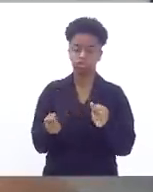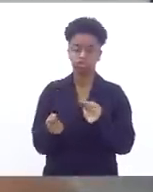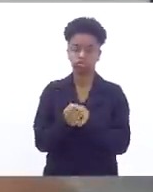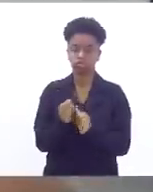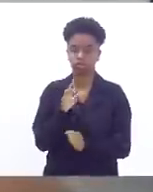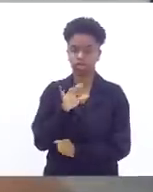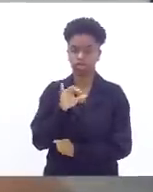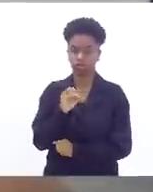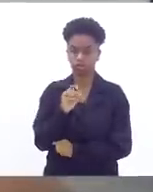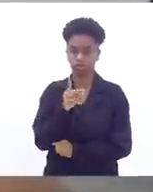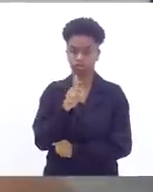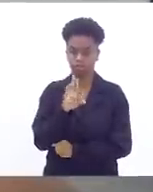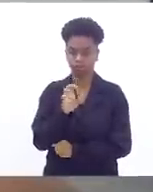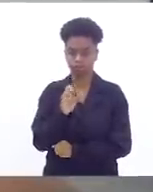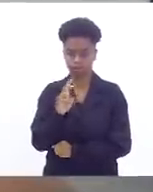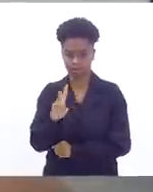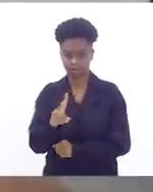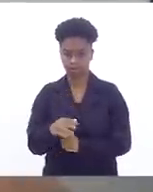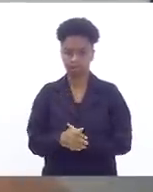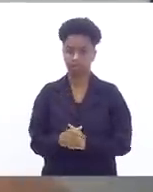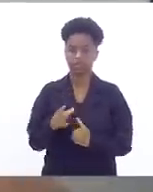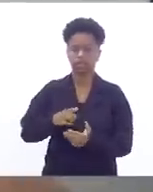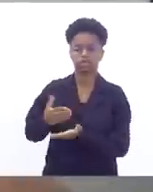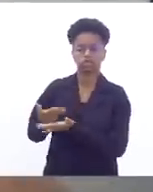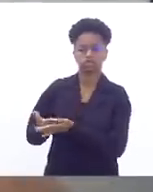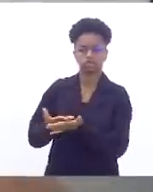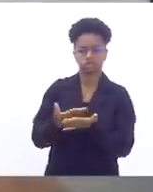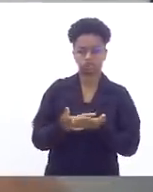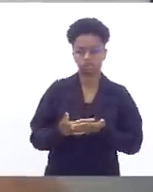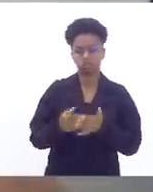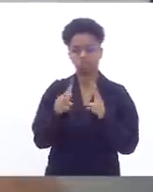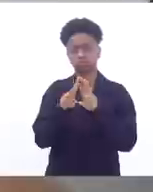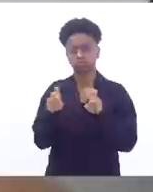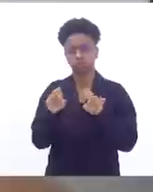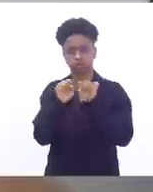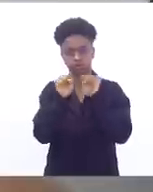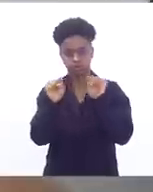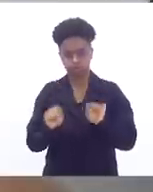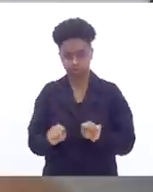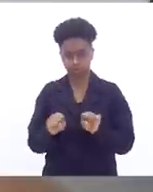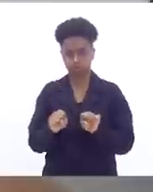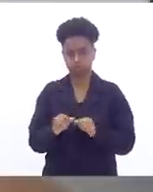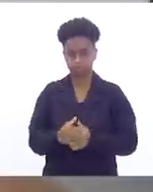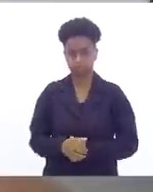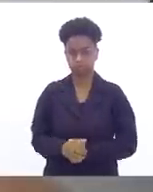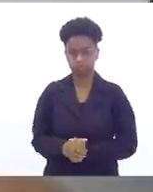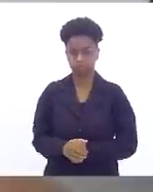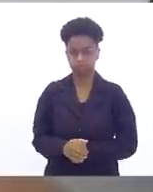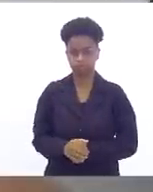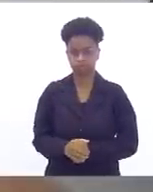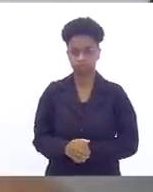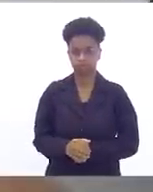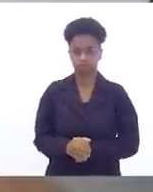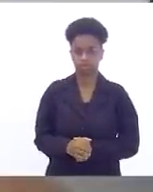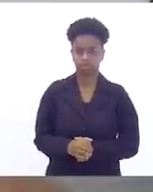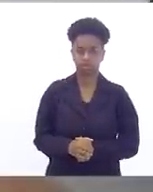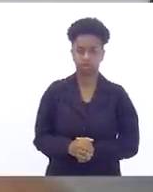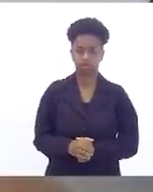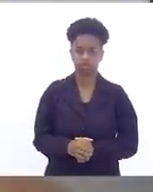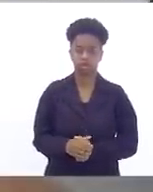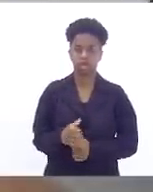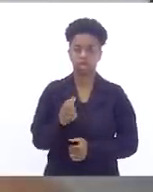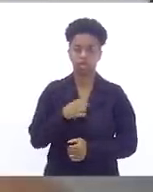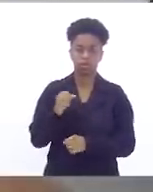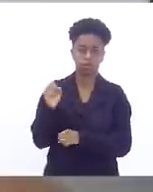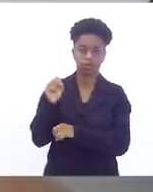rioprevidência um estudo sobre os sistemas de RH Né desde quando eu